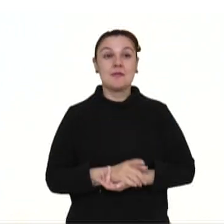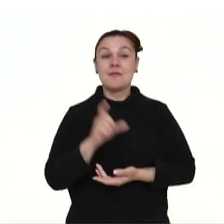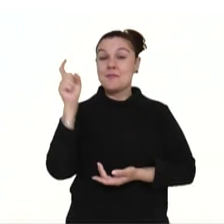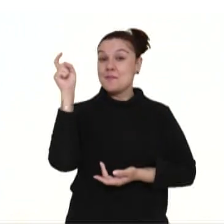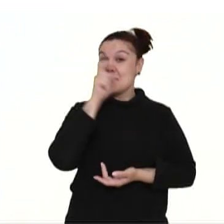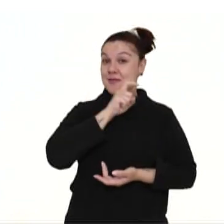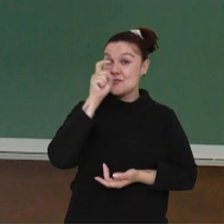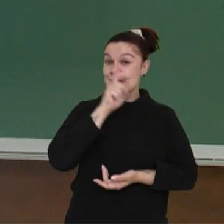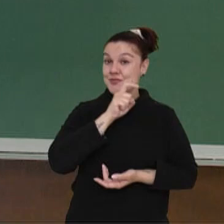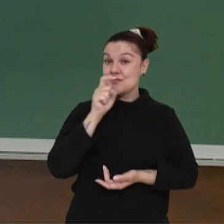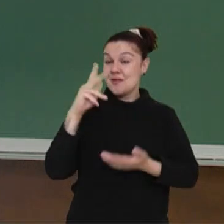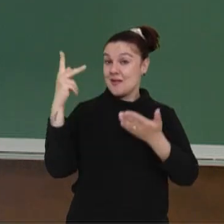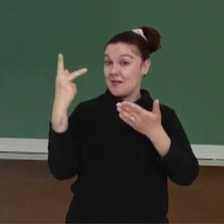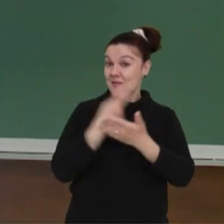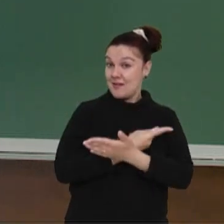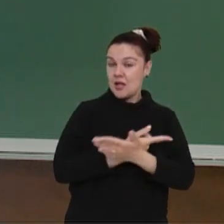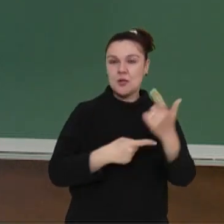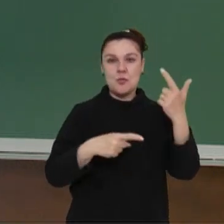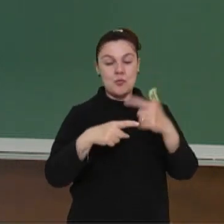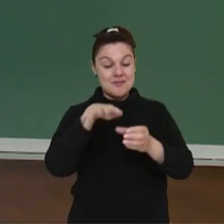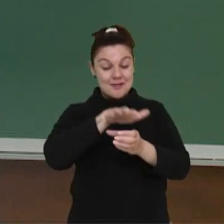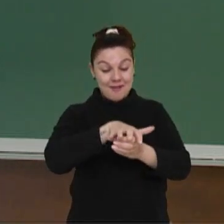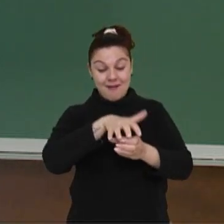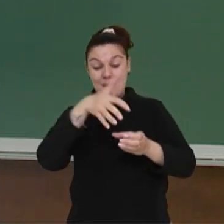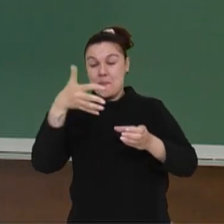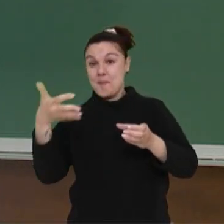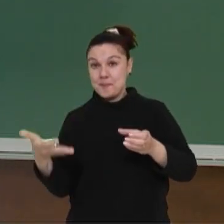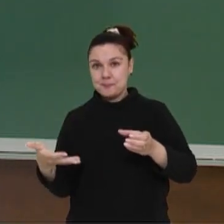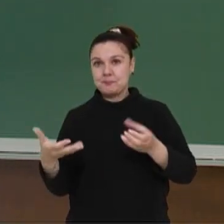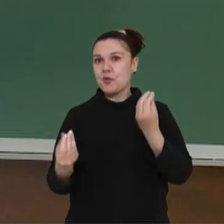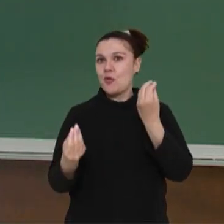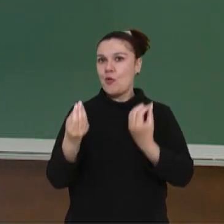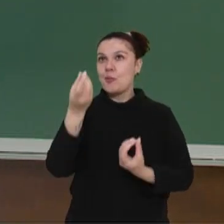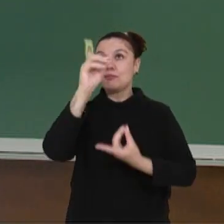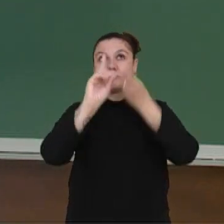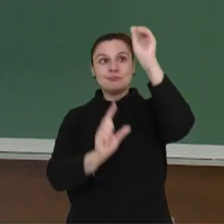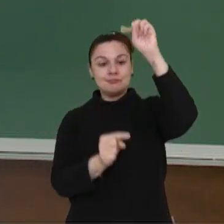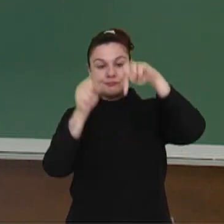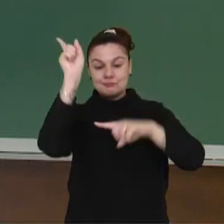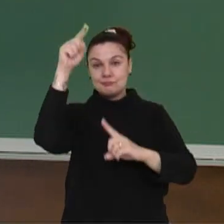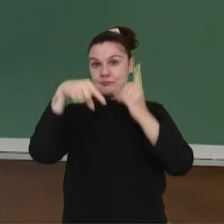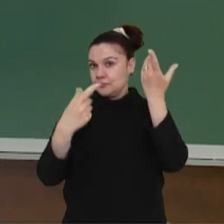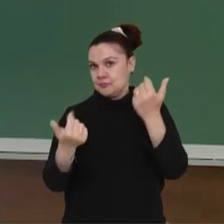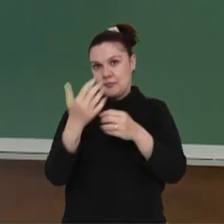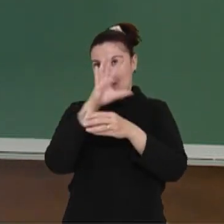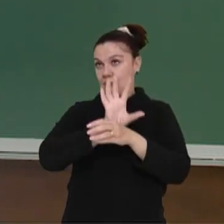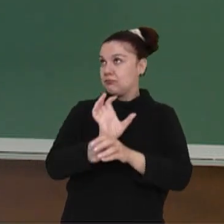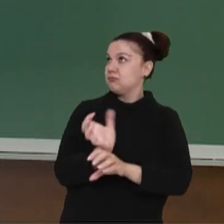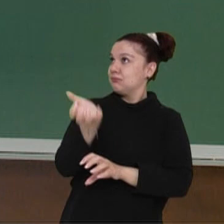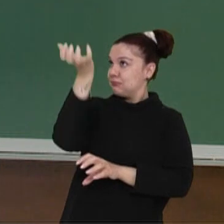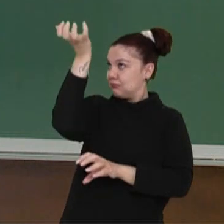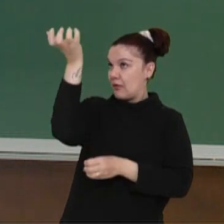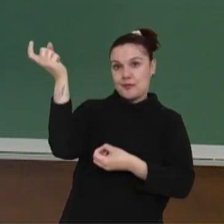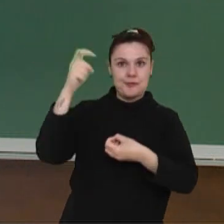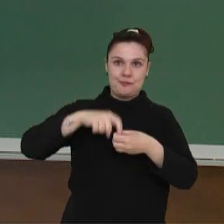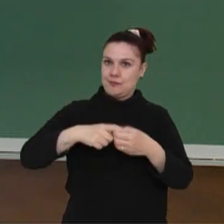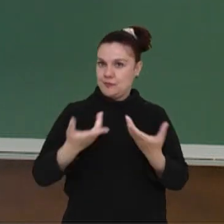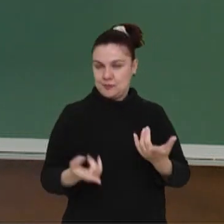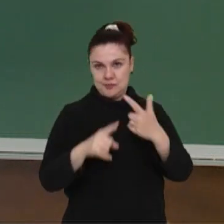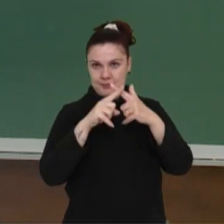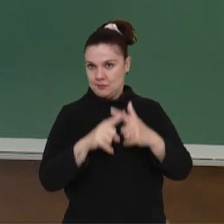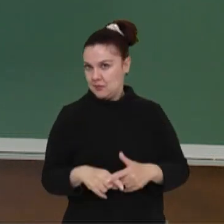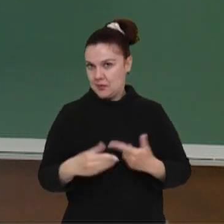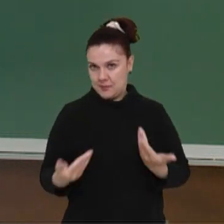é falso, porque uma vez que a panela está aberta, não tem como ter esse equilíbrio, essa reversibilidade aí dos processos